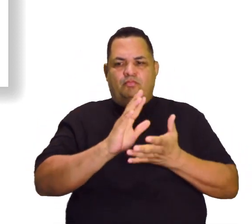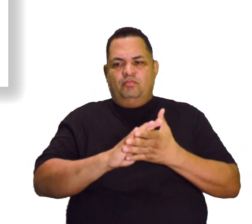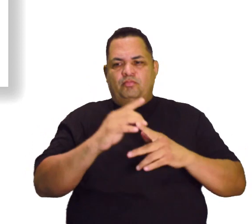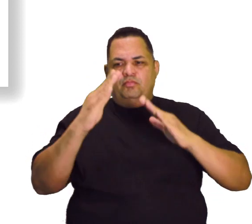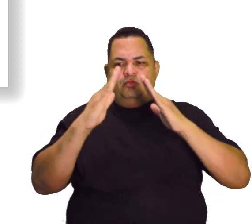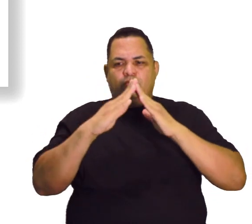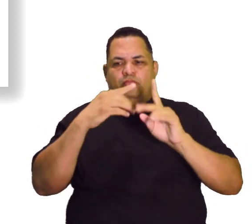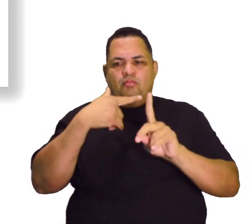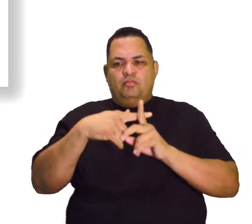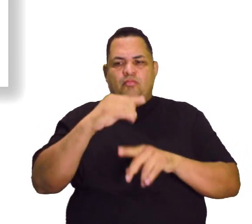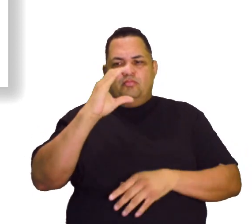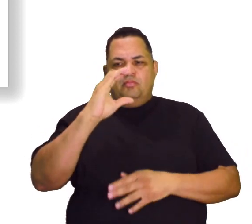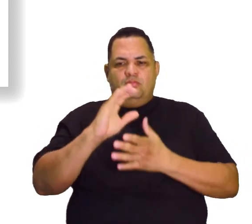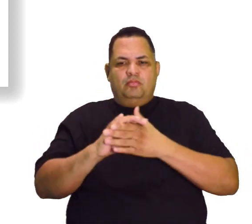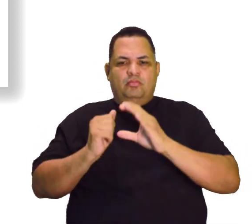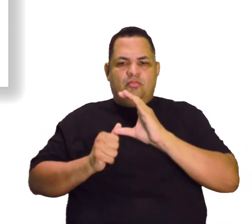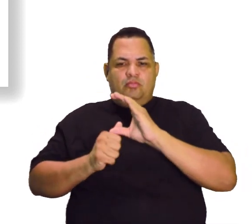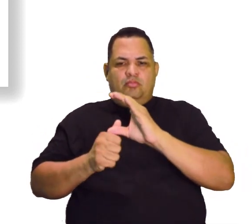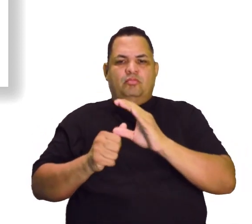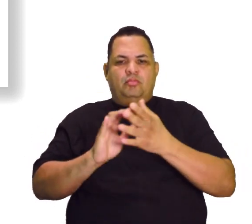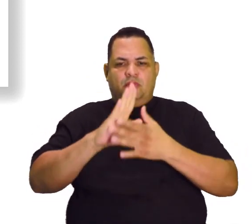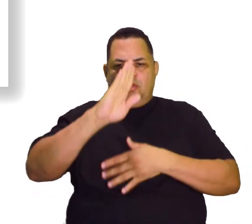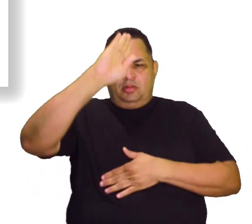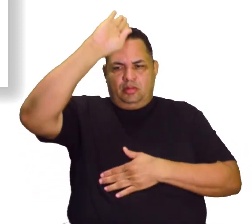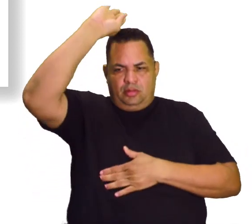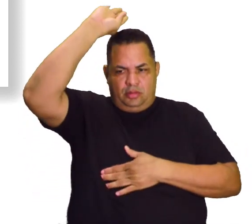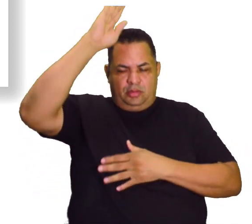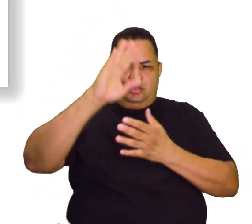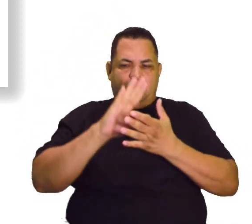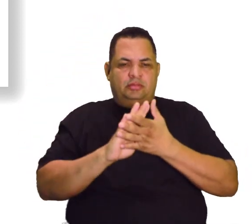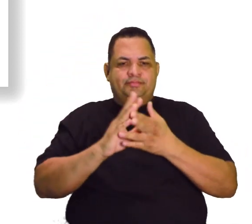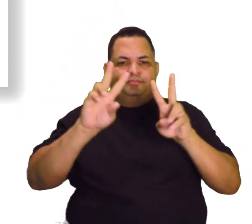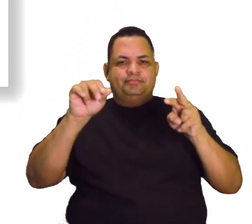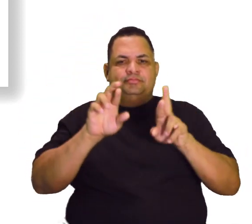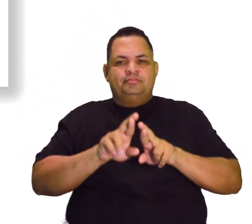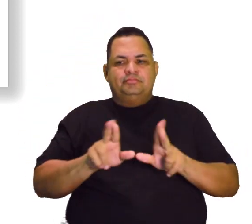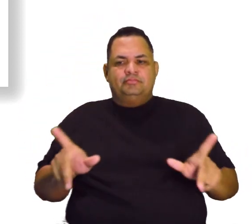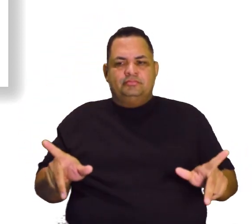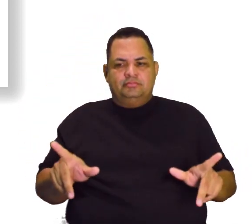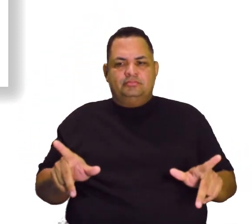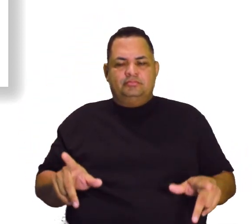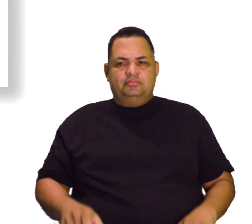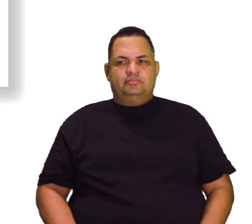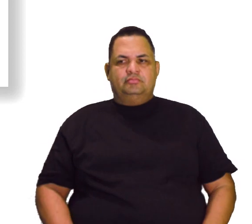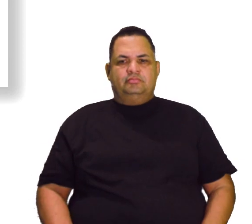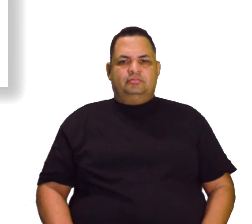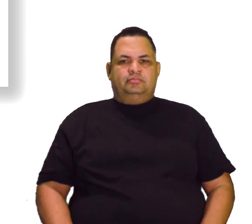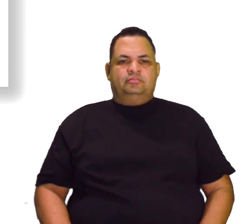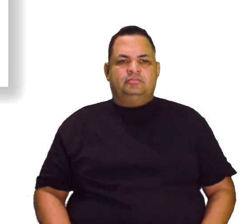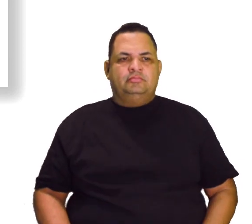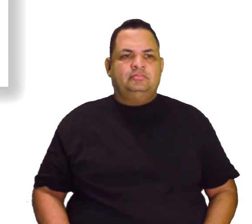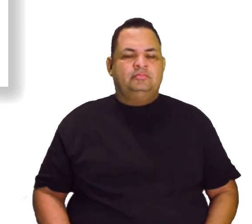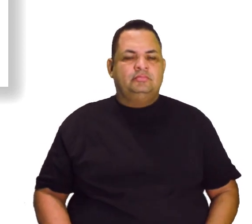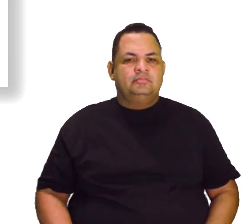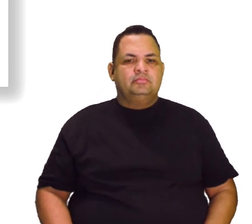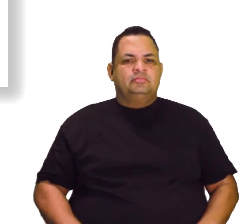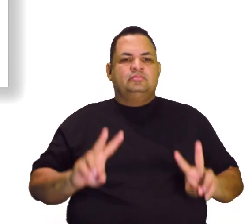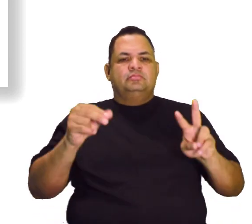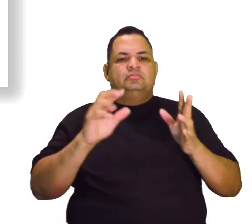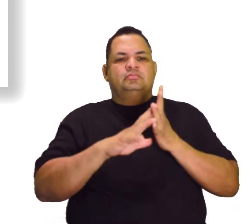Igreja Católica Romana, então as temáticas também estavam em